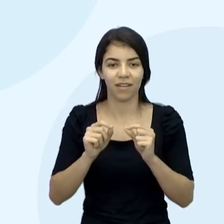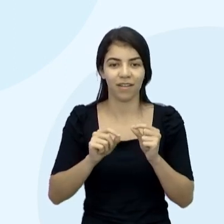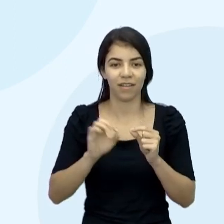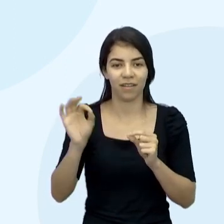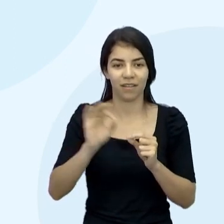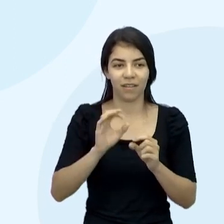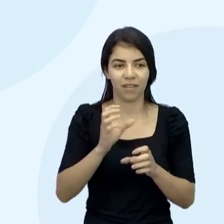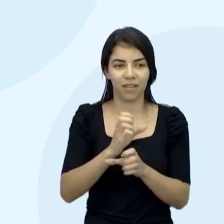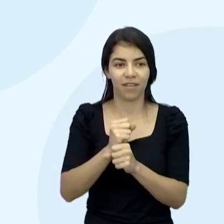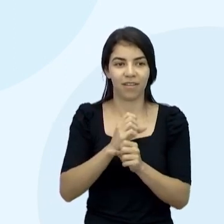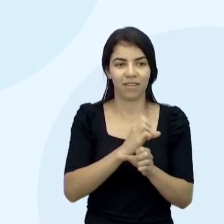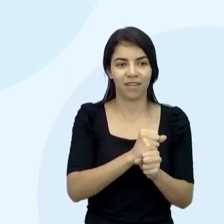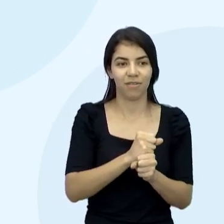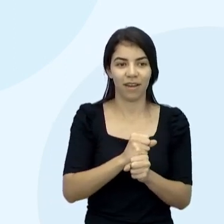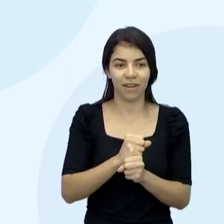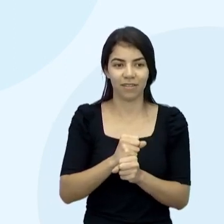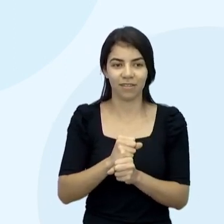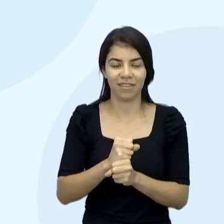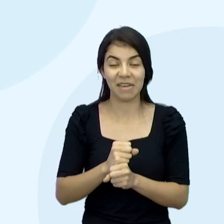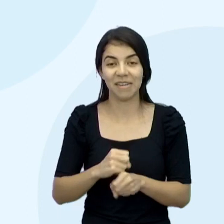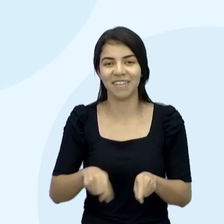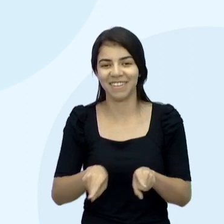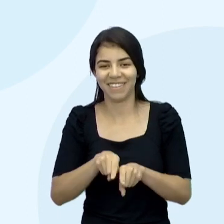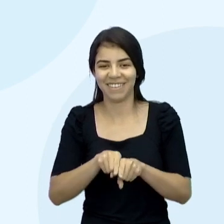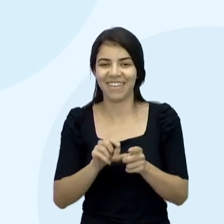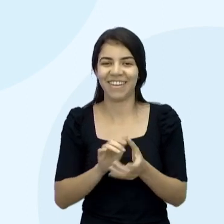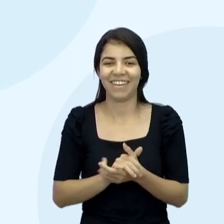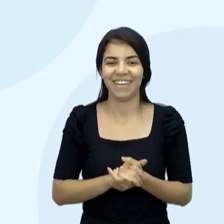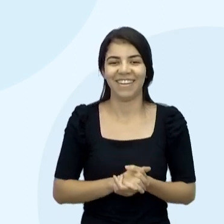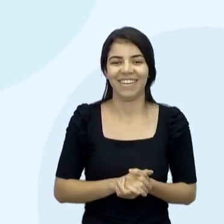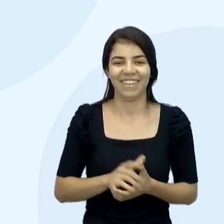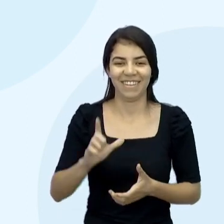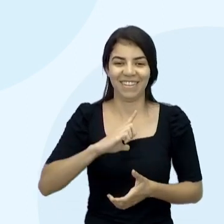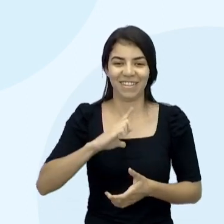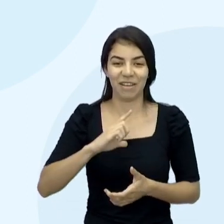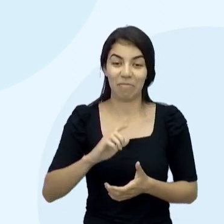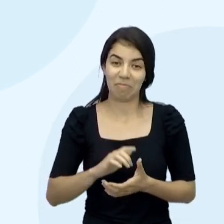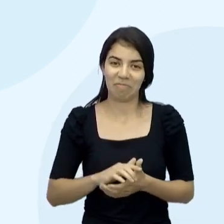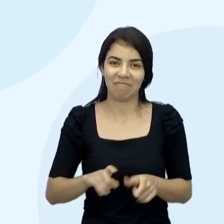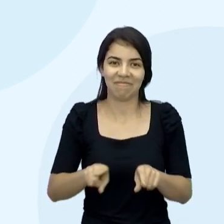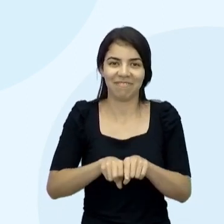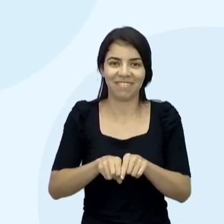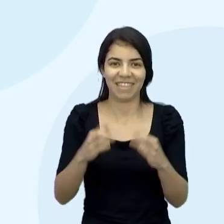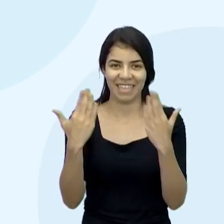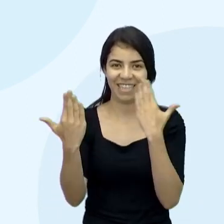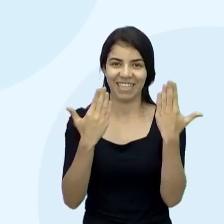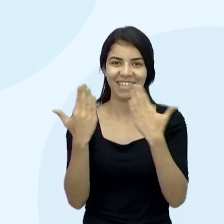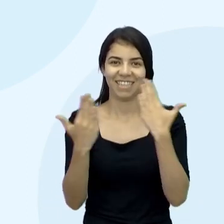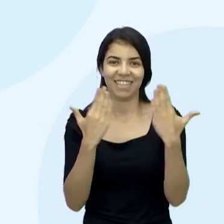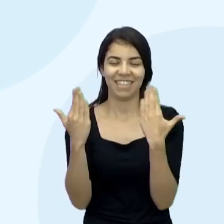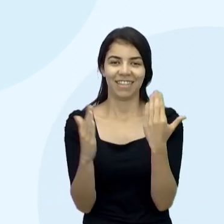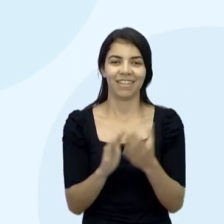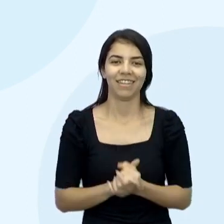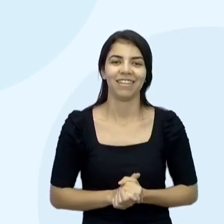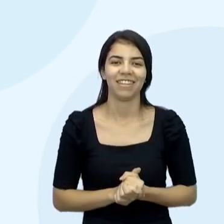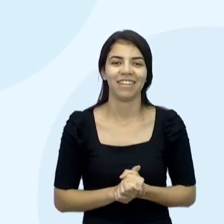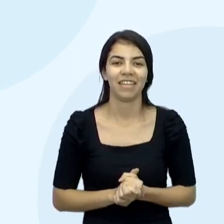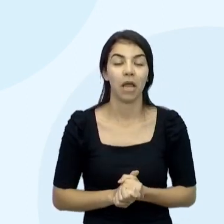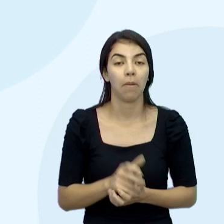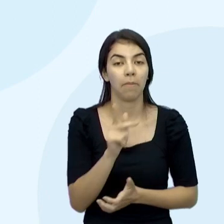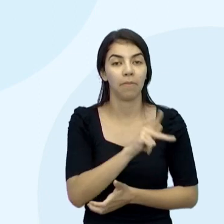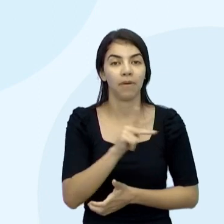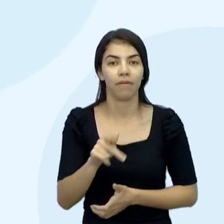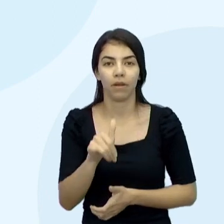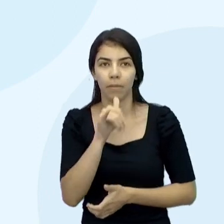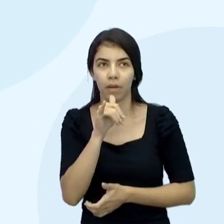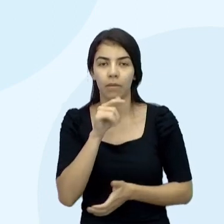do que era em 2013. Ou seja, existe um aumento. Se você for fazer essa comparação, por que ela é importante? Professor, quero fazer